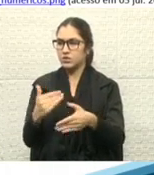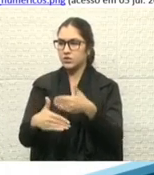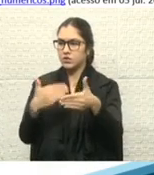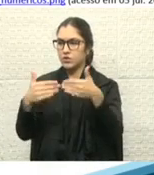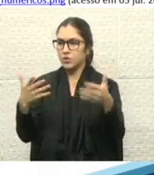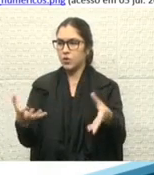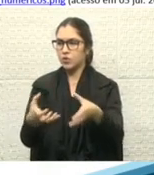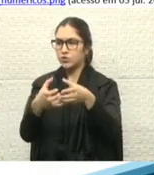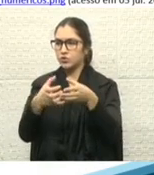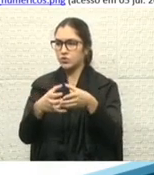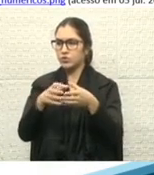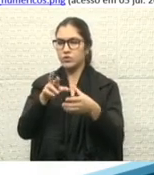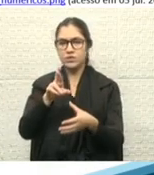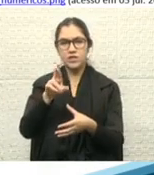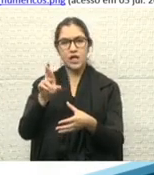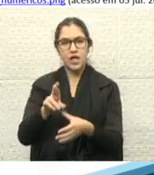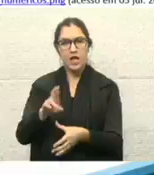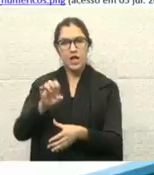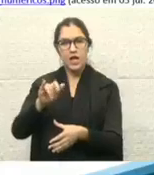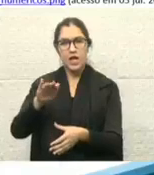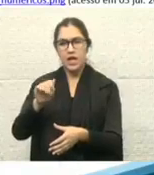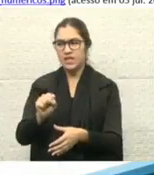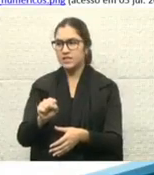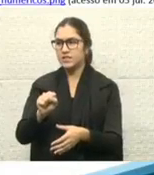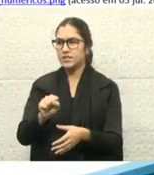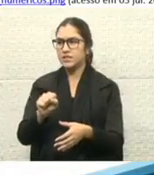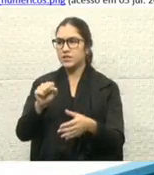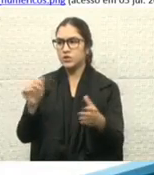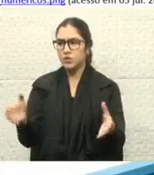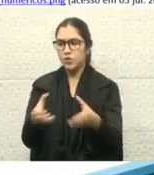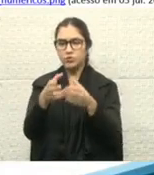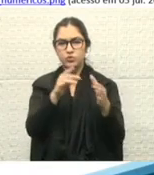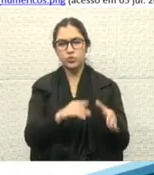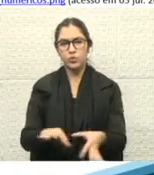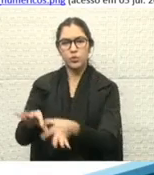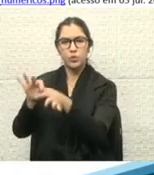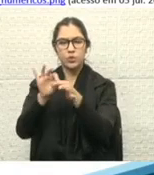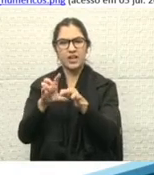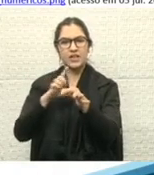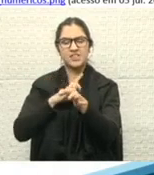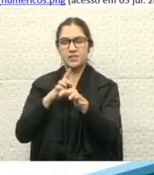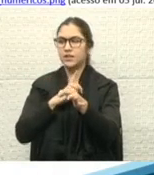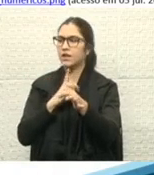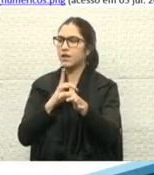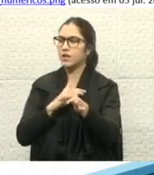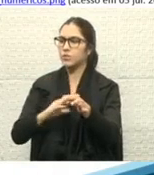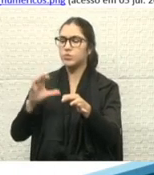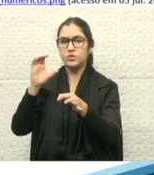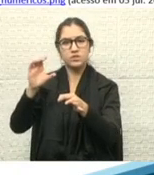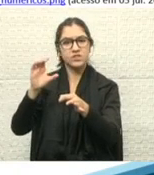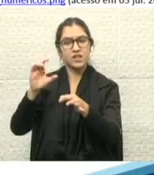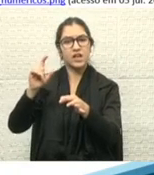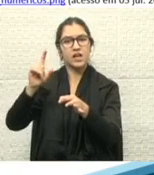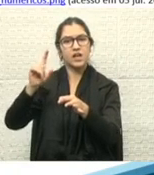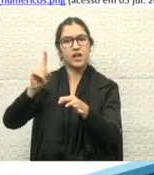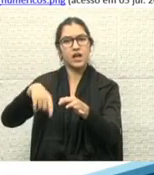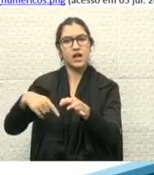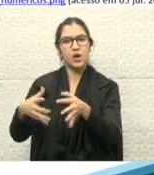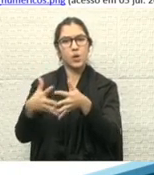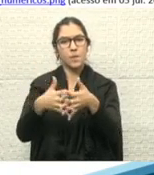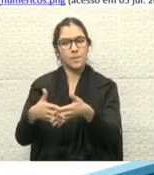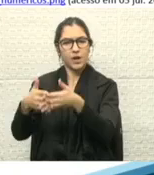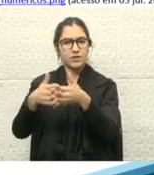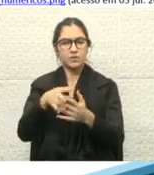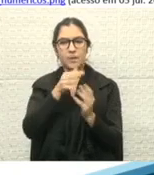construímos o conjunto de números reais, e esse conjunto, por sua vez, está contido no conjunto de números